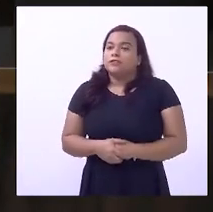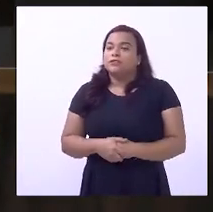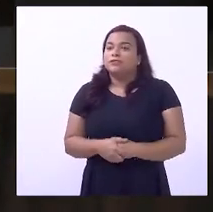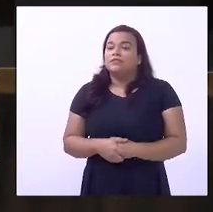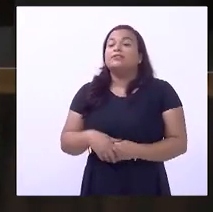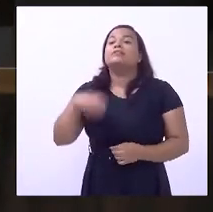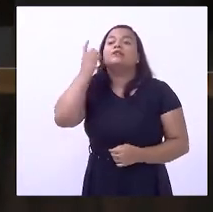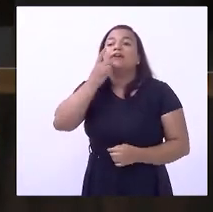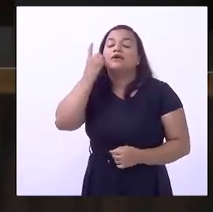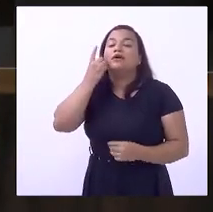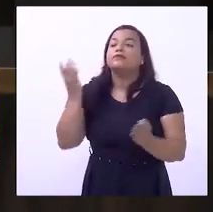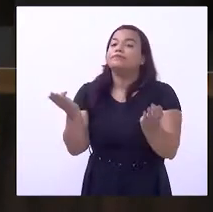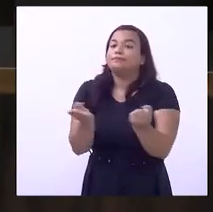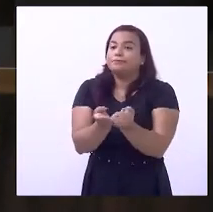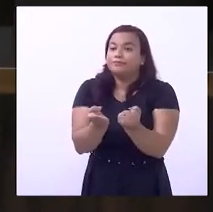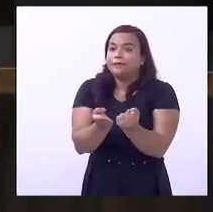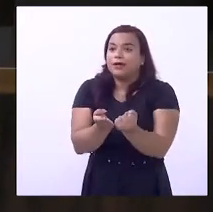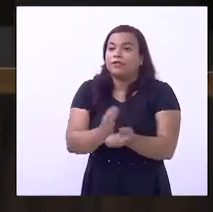Deputado Samuel Malafaia.